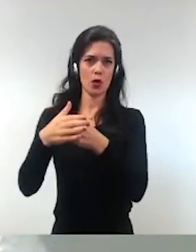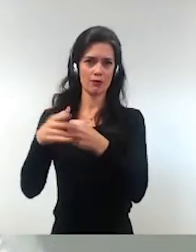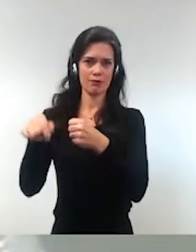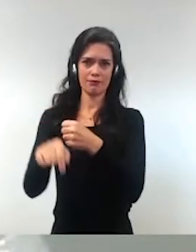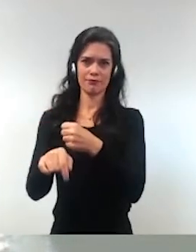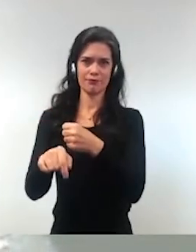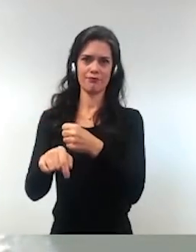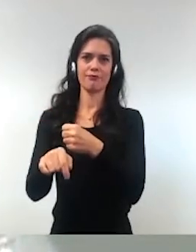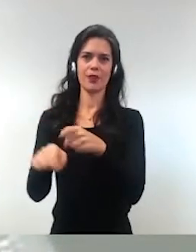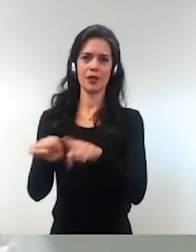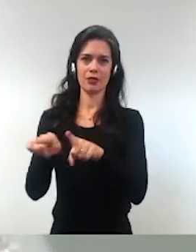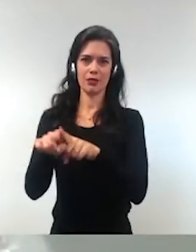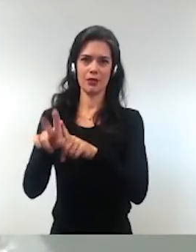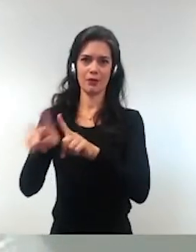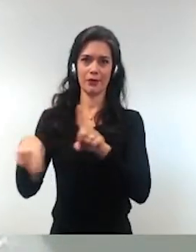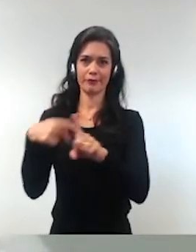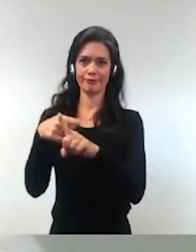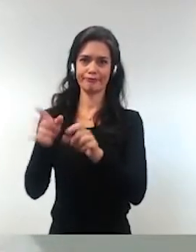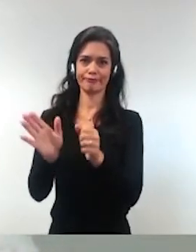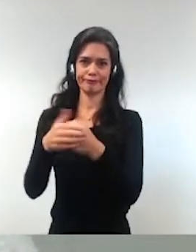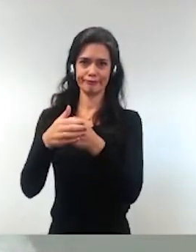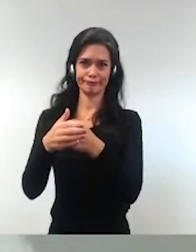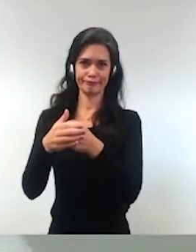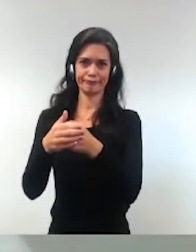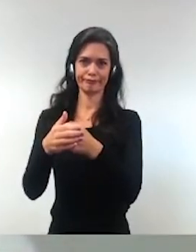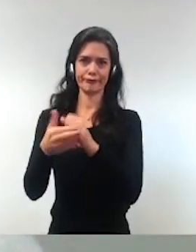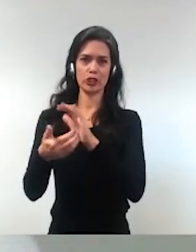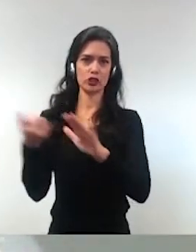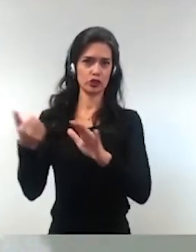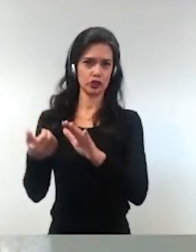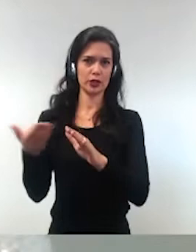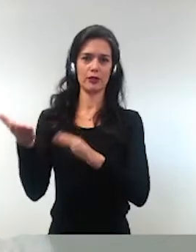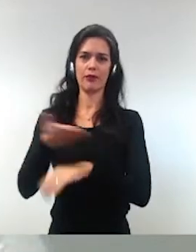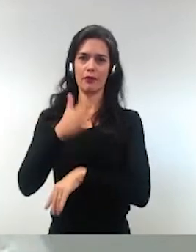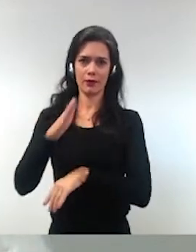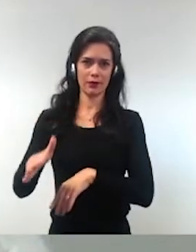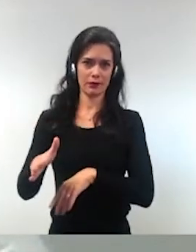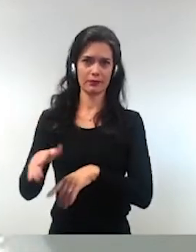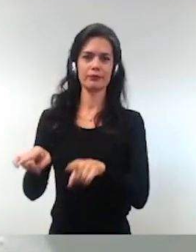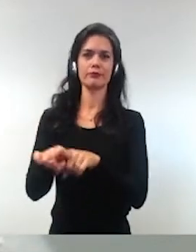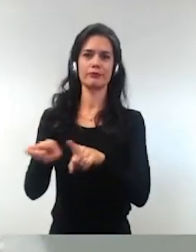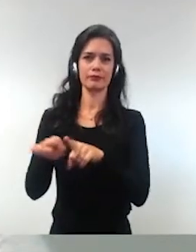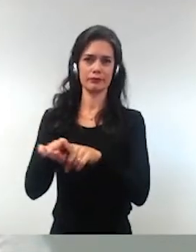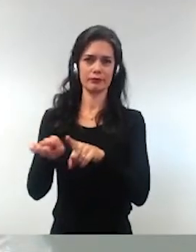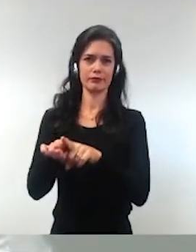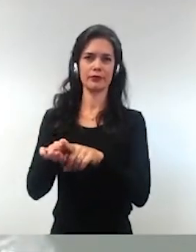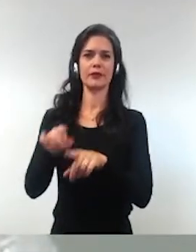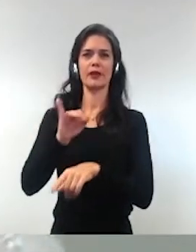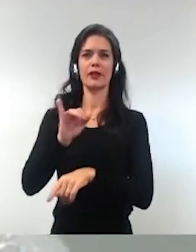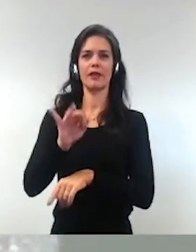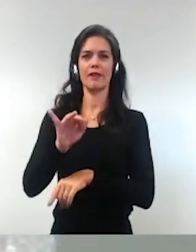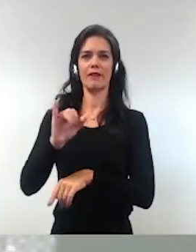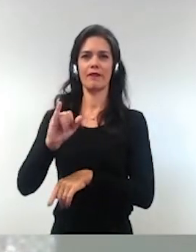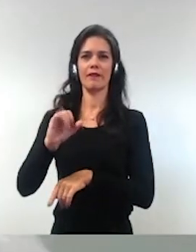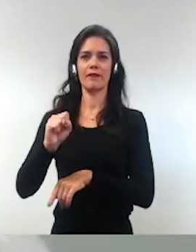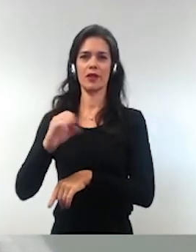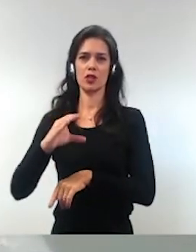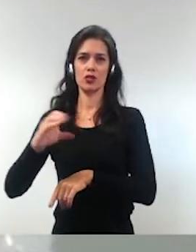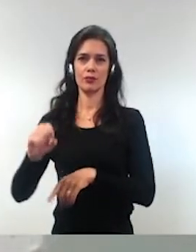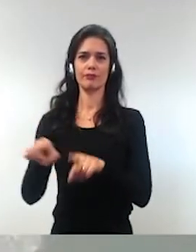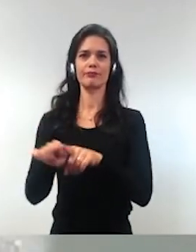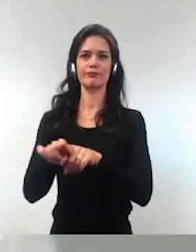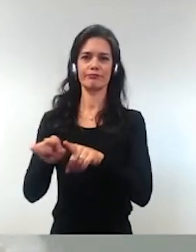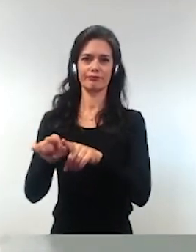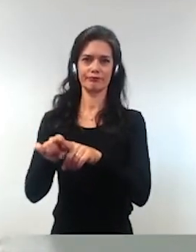sonegam direitos previdenciários e, ao fazerem isso, também sonegam o fisco. Mais do que